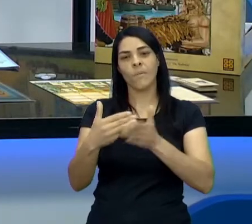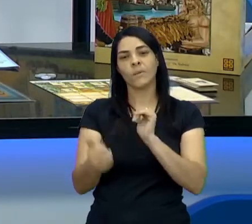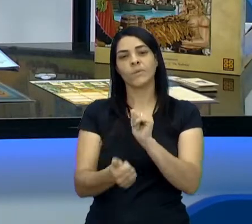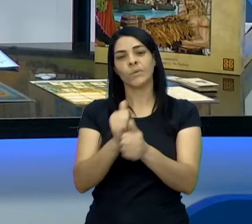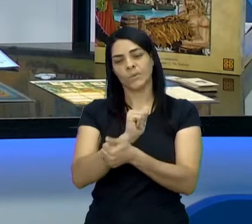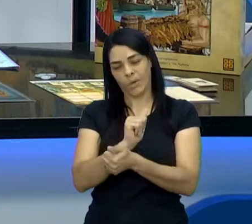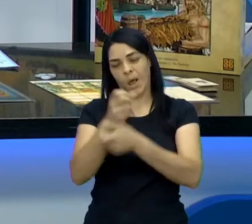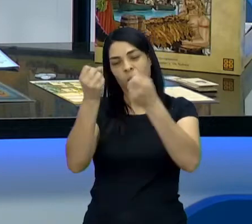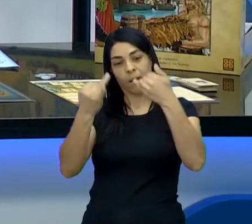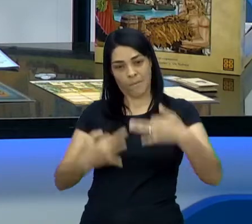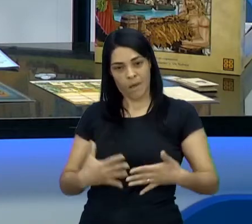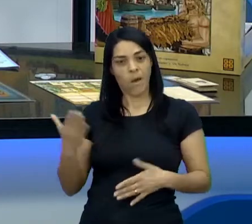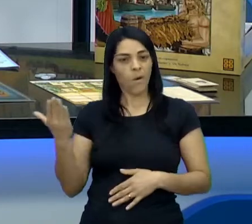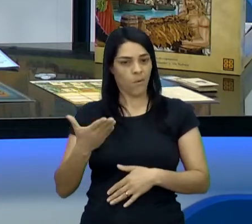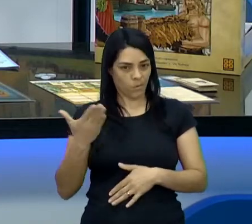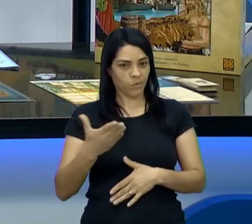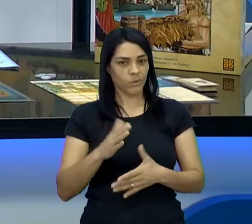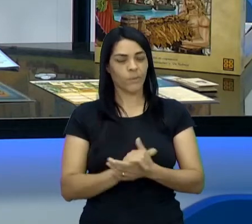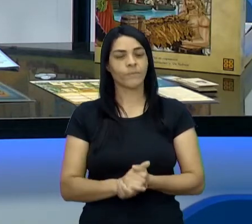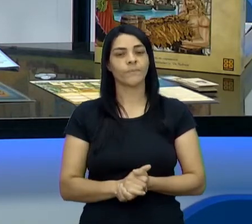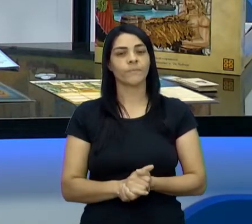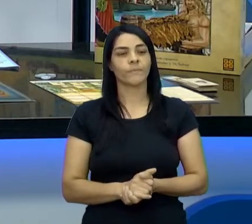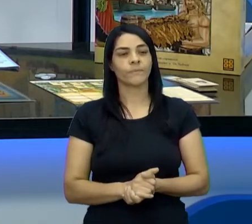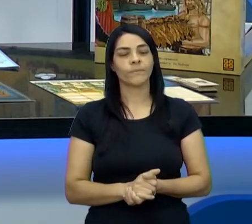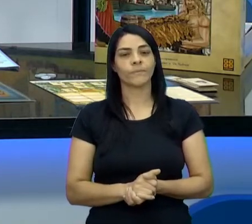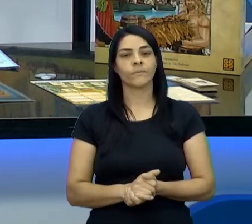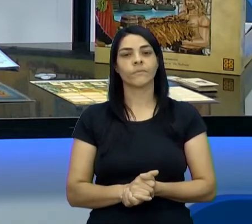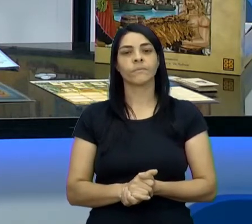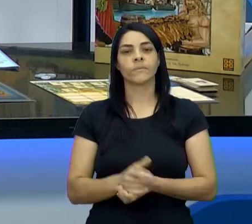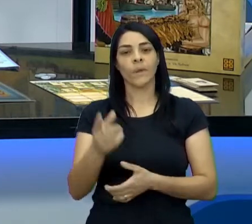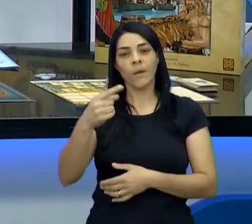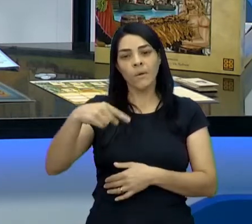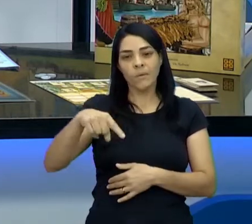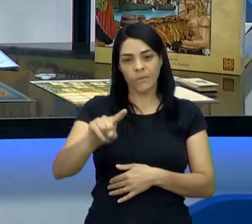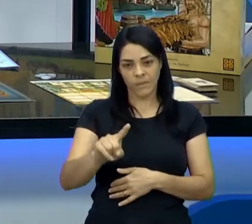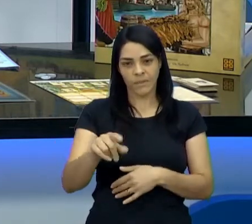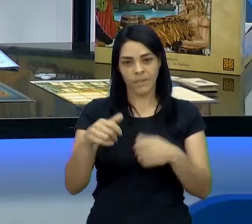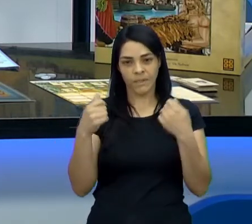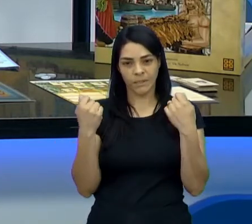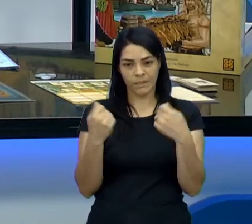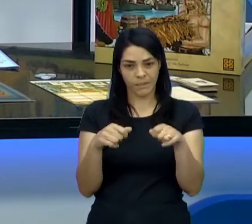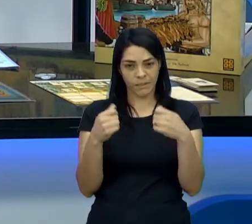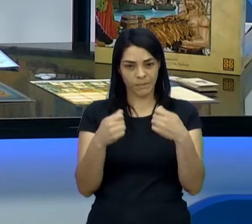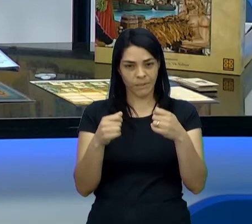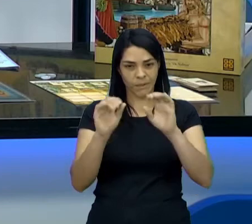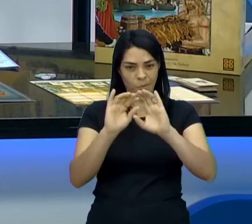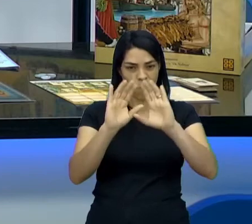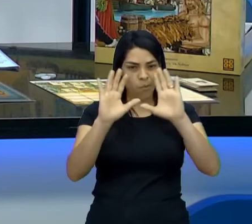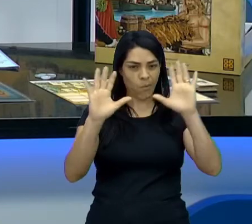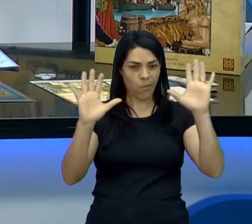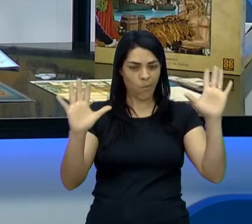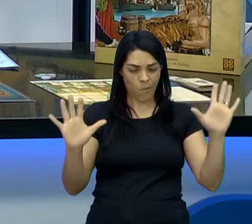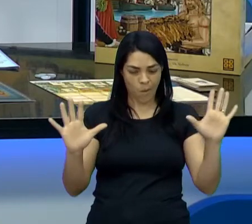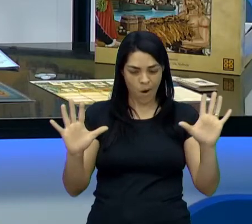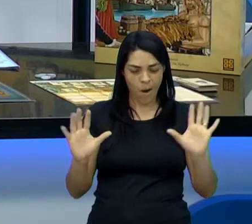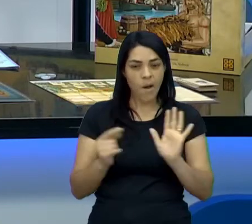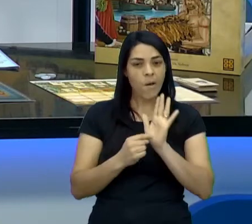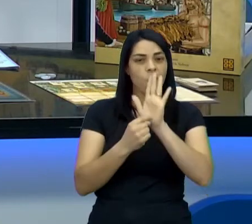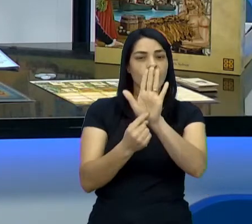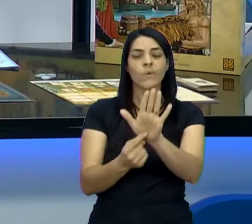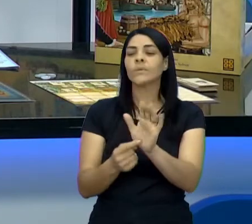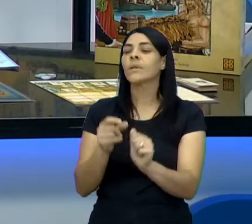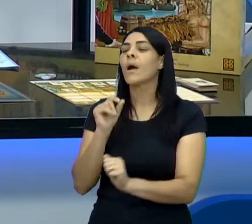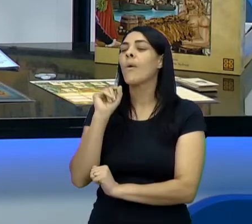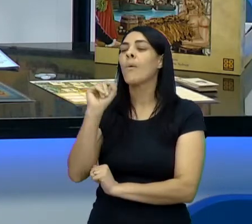e colocar no seu castelo. Então, você vai ter que dar uma dimensão para o jogador da primeira parte, o que ele tem